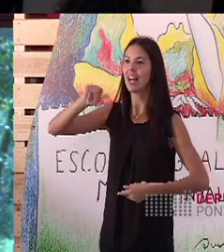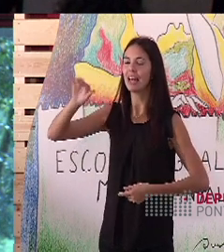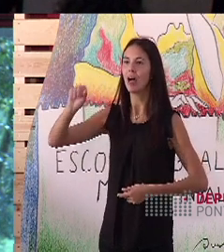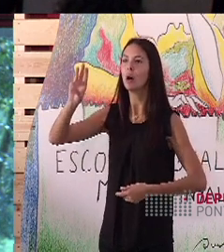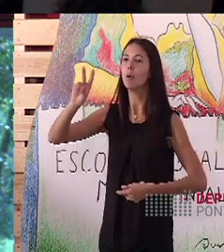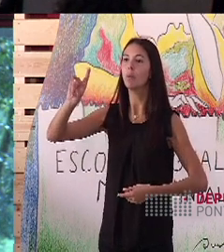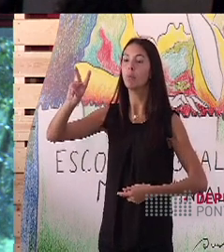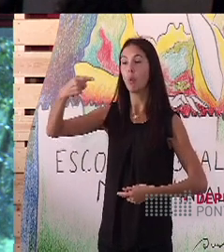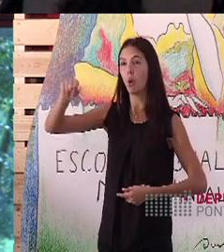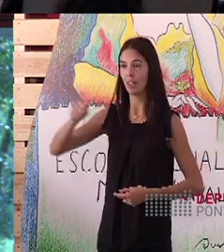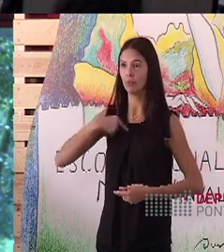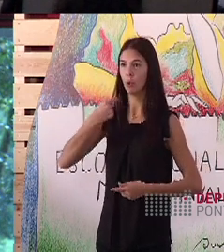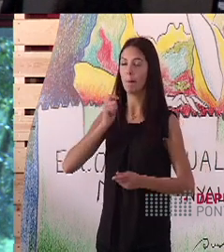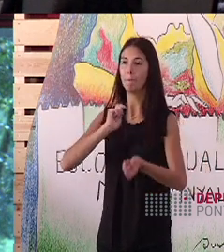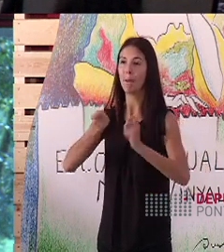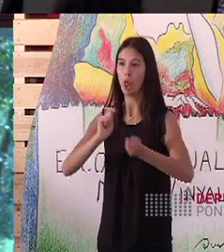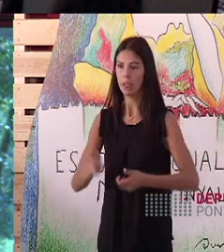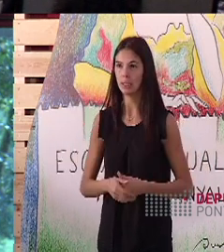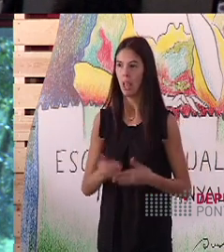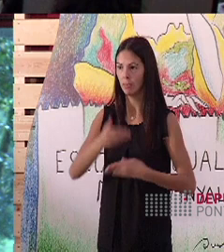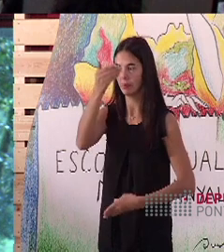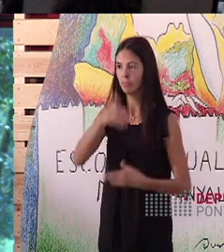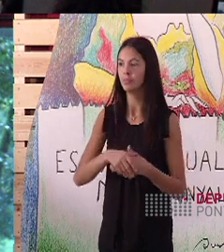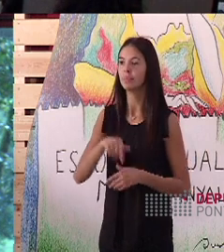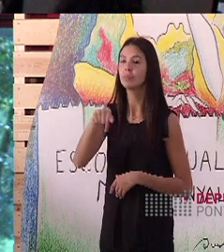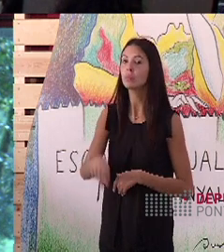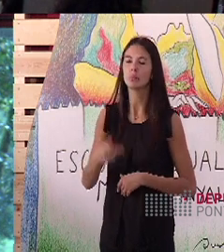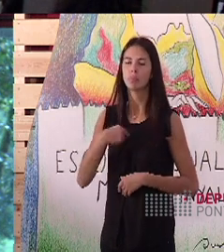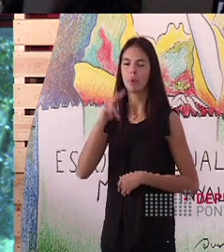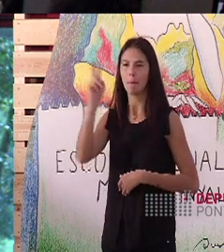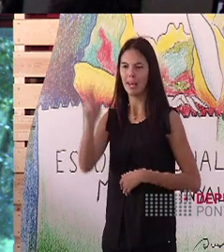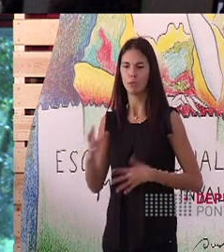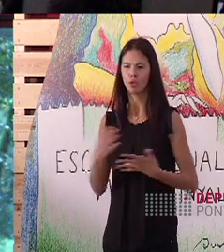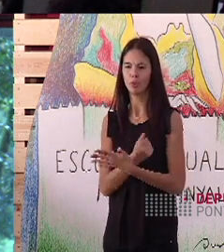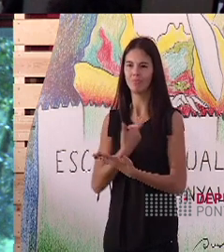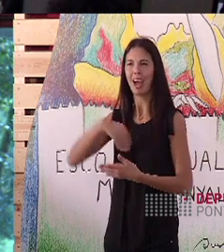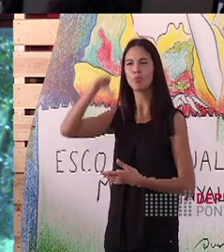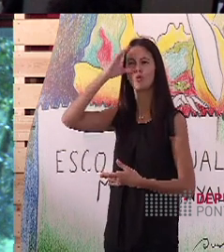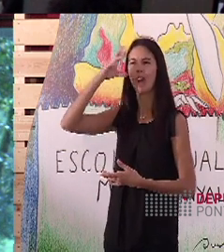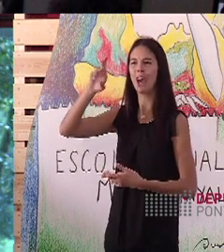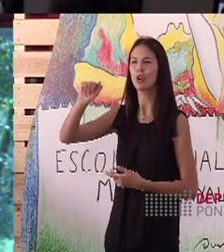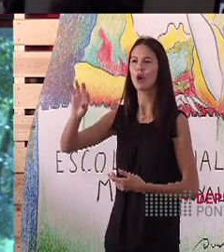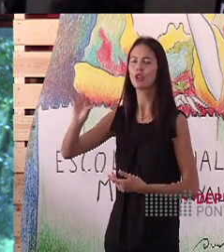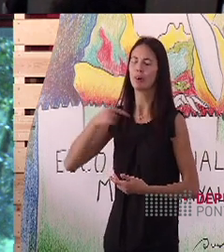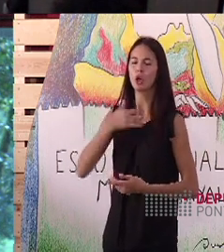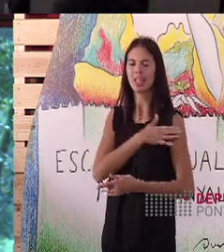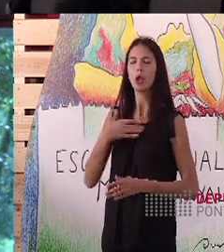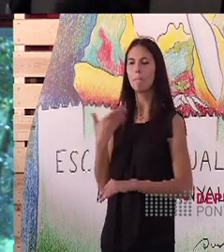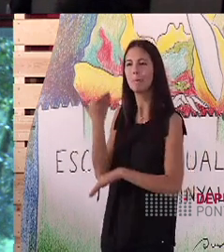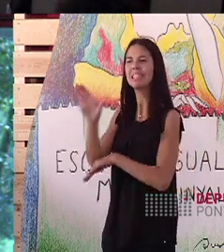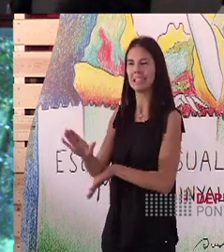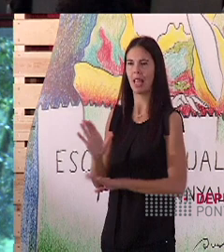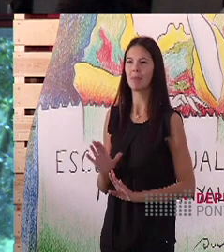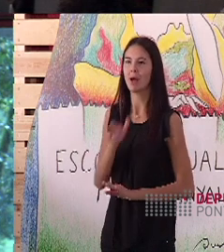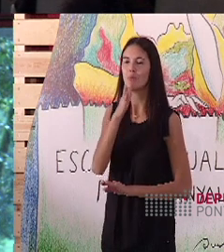son xornalista. Hoxe vimos aquí todas a escoitar a Rosa, pero queríame presentar porque, como